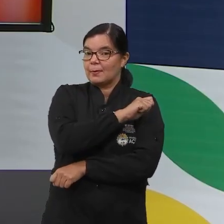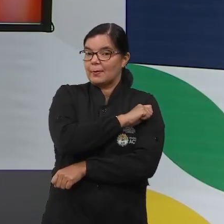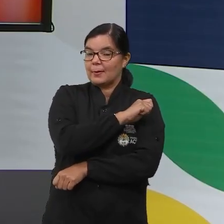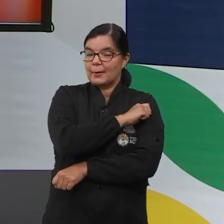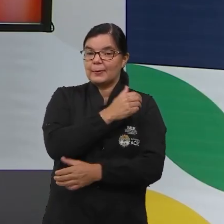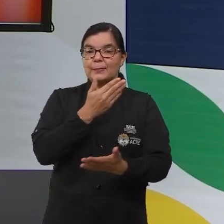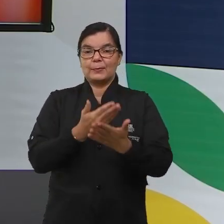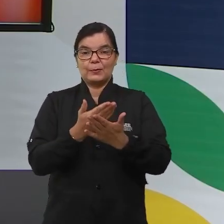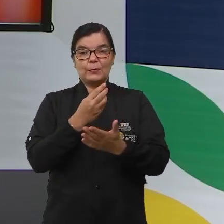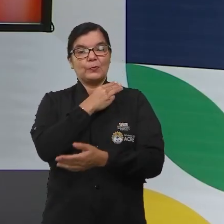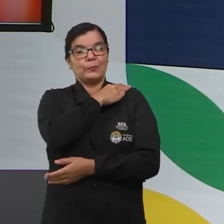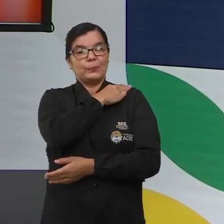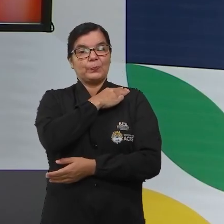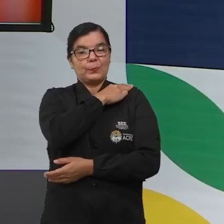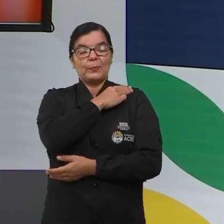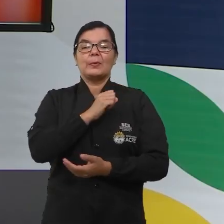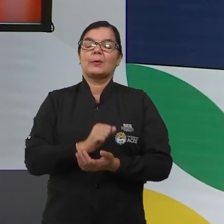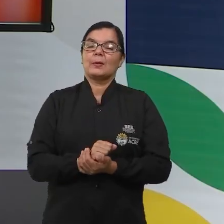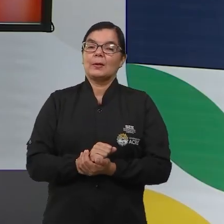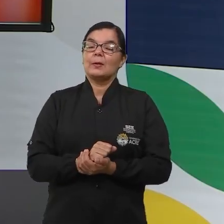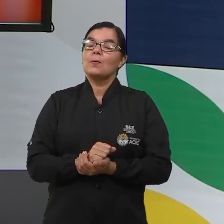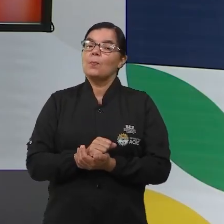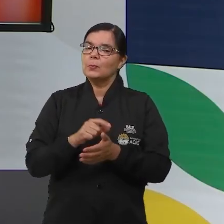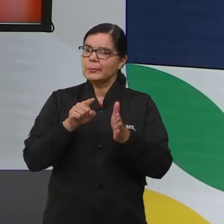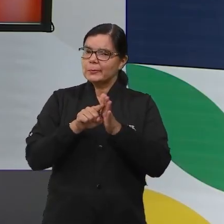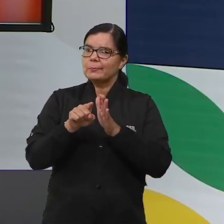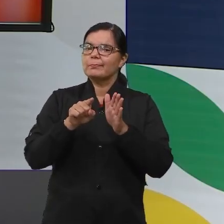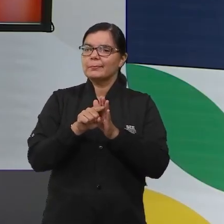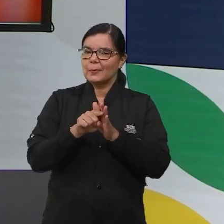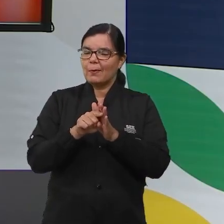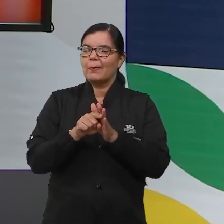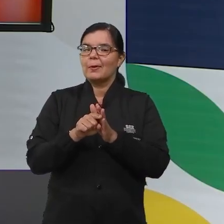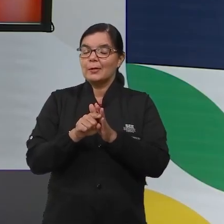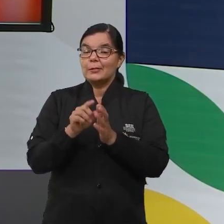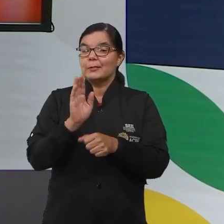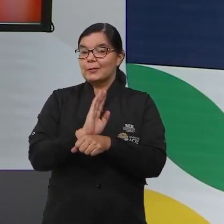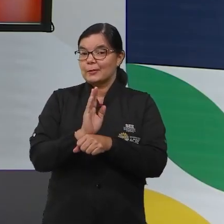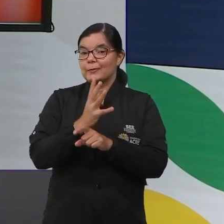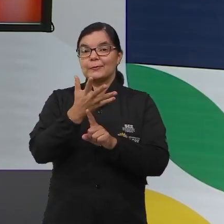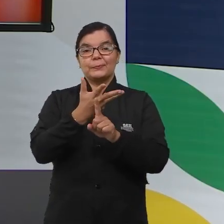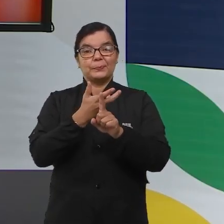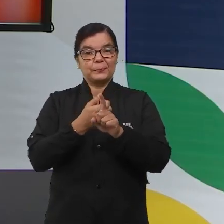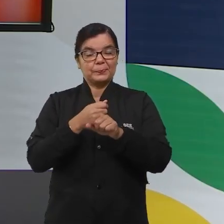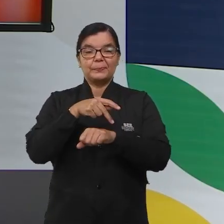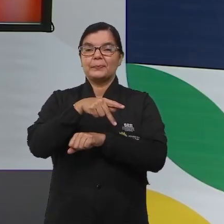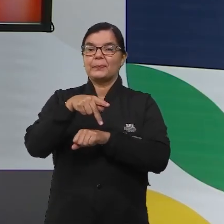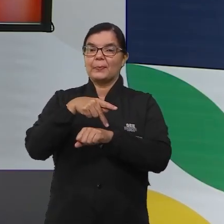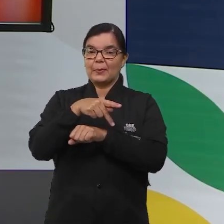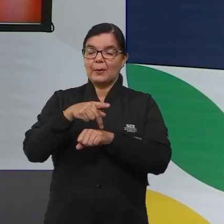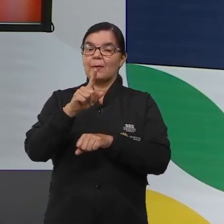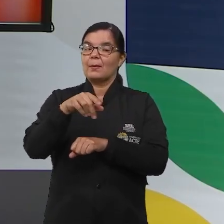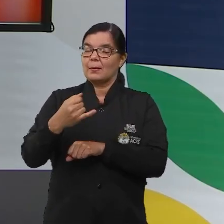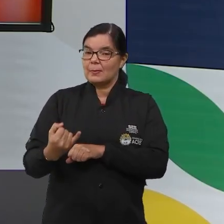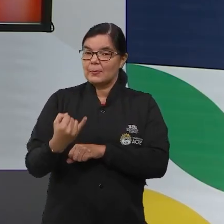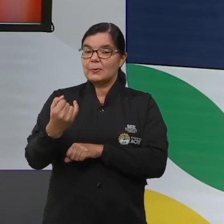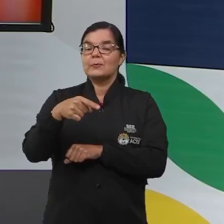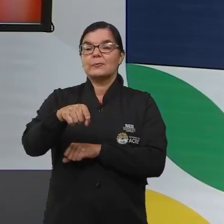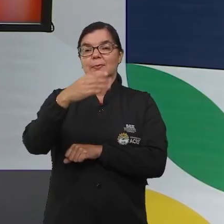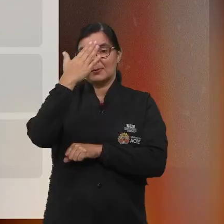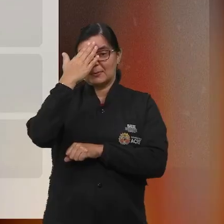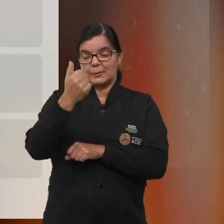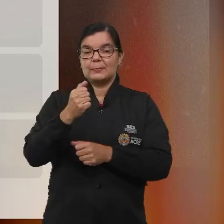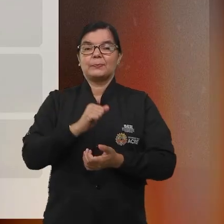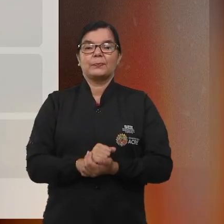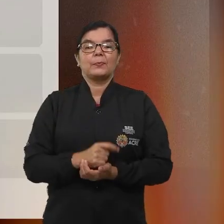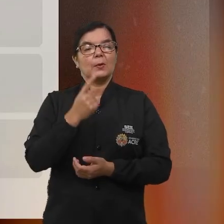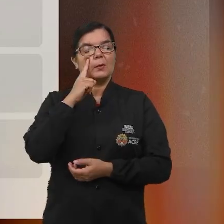principalmente estudante do ensino médio, cai muitas questões relacionadas às produções artísticas do país. Então é importante você saber.